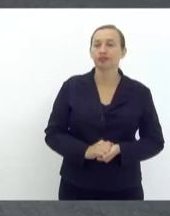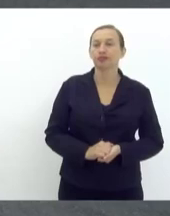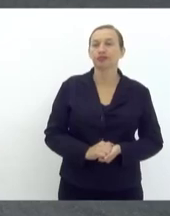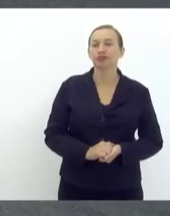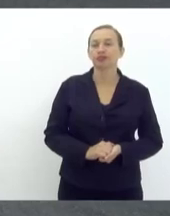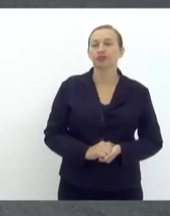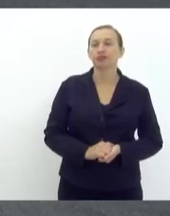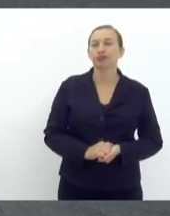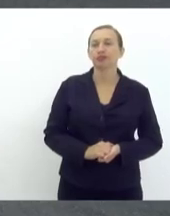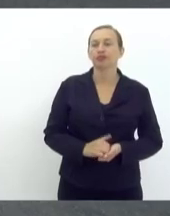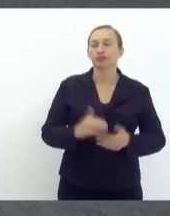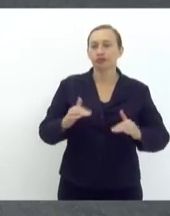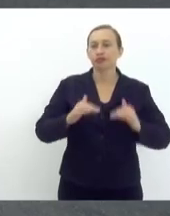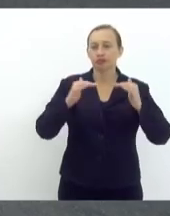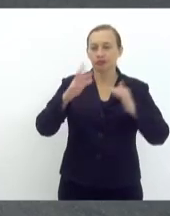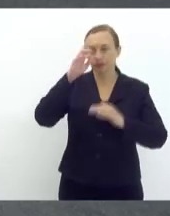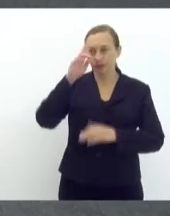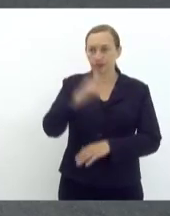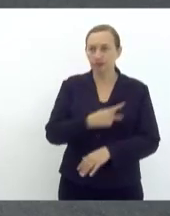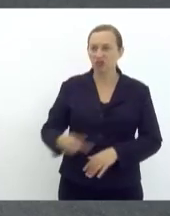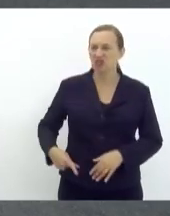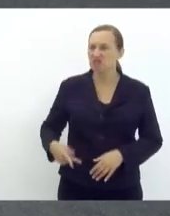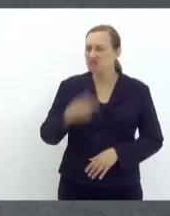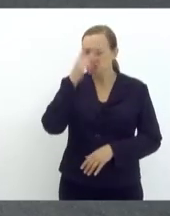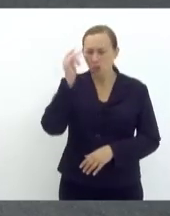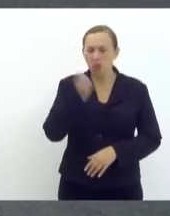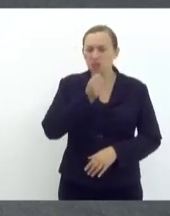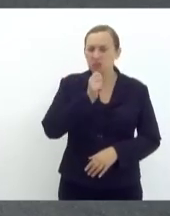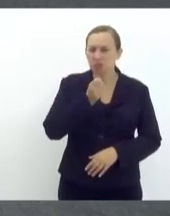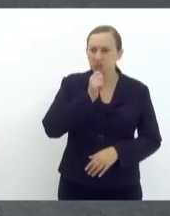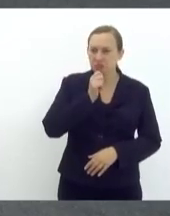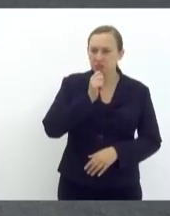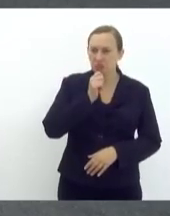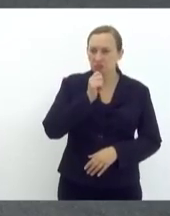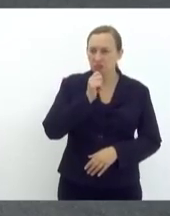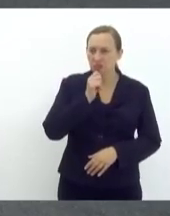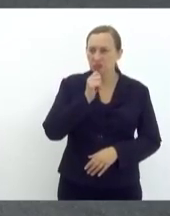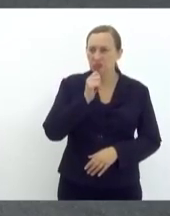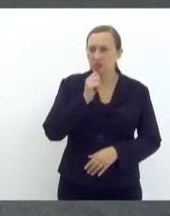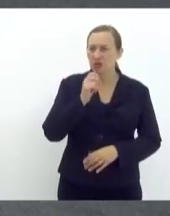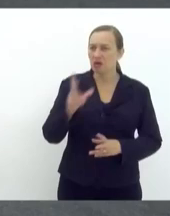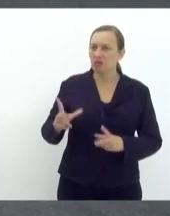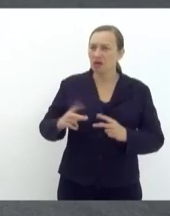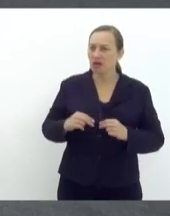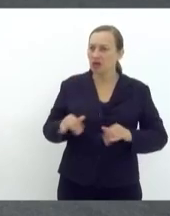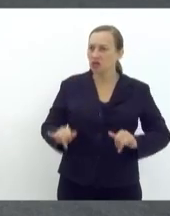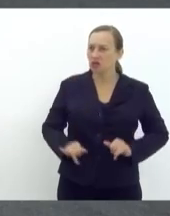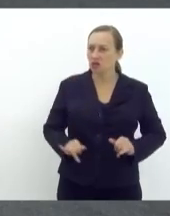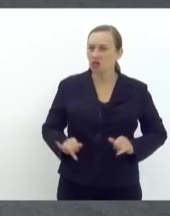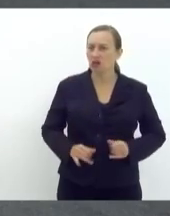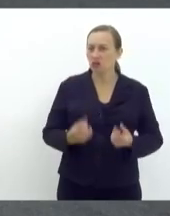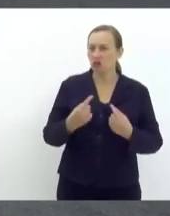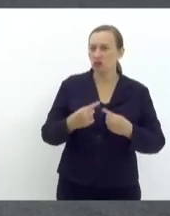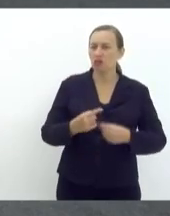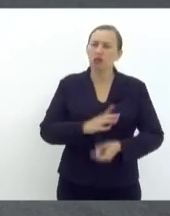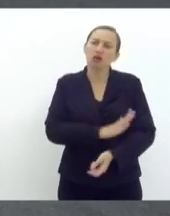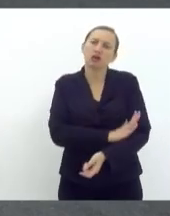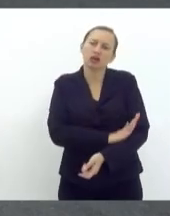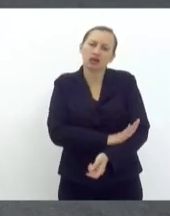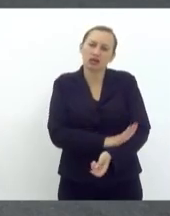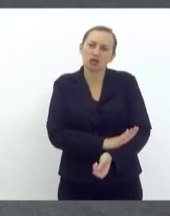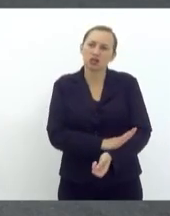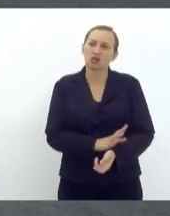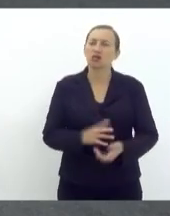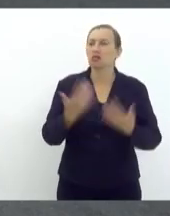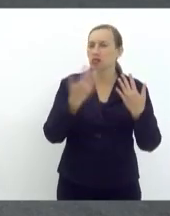é vossa excelência nenhuma pessoa merece passar pelo racismo e eu quero também parabenizar os deputados